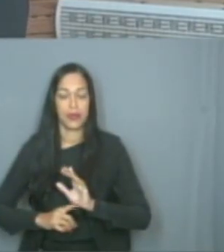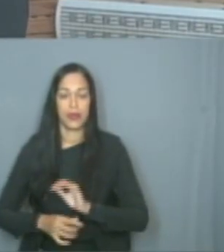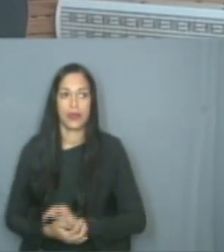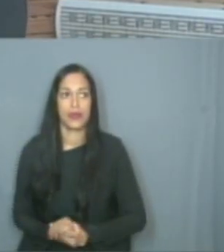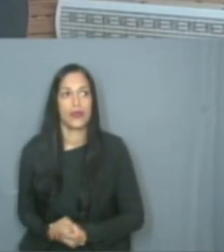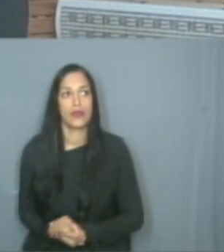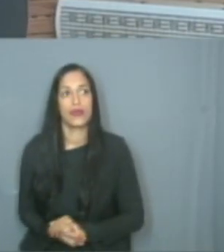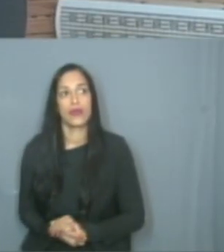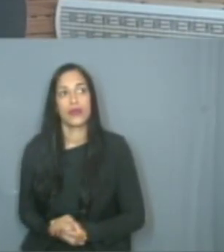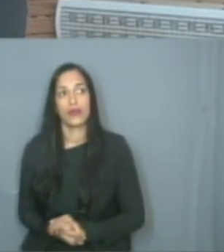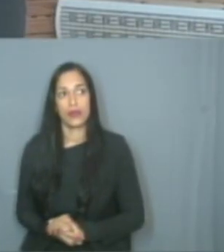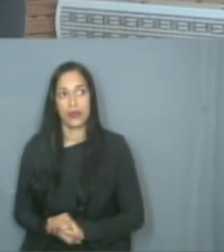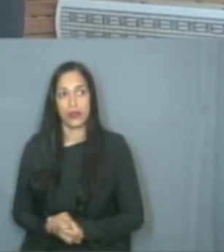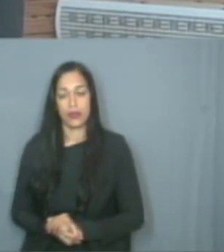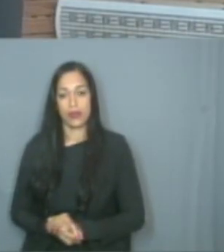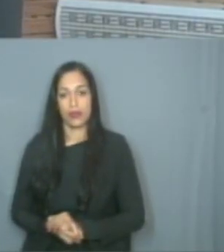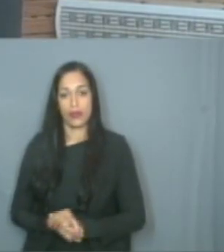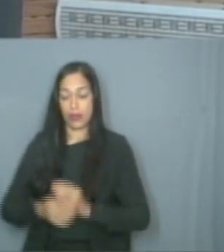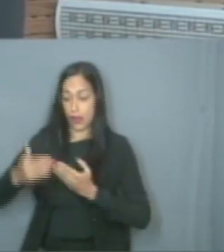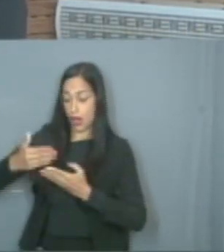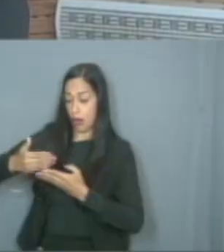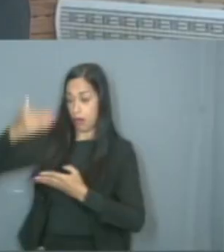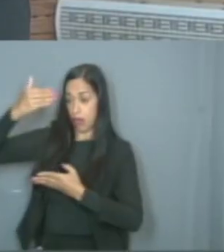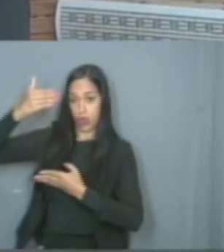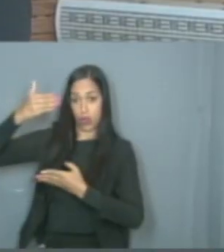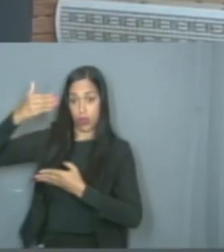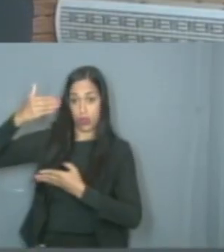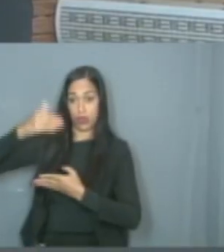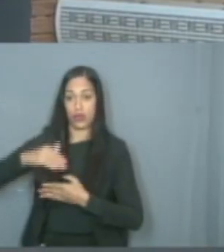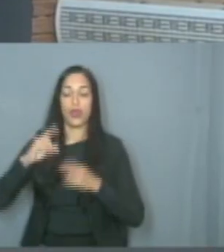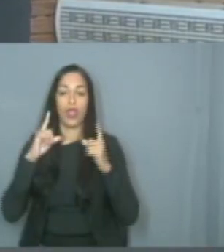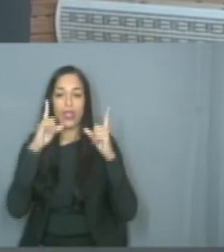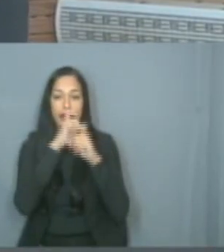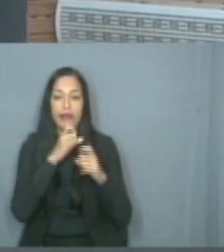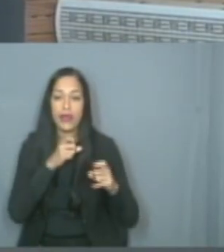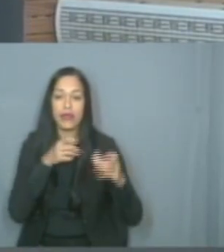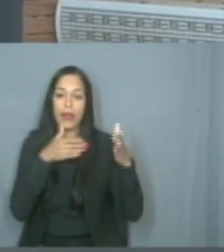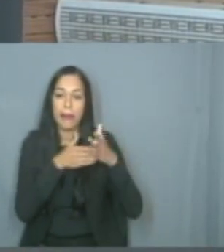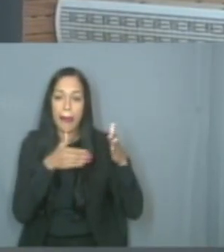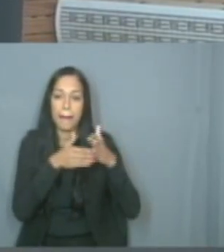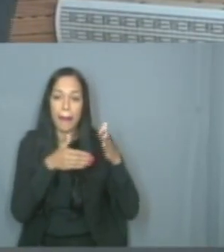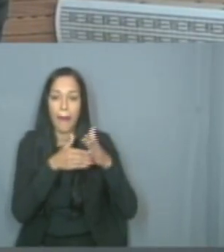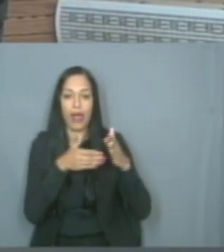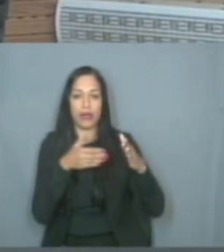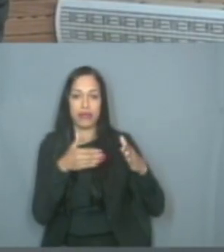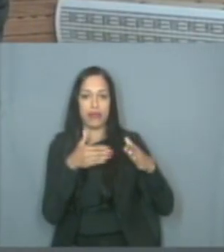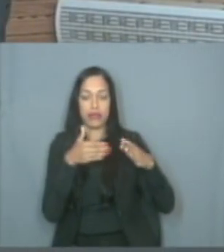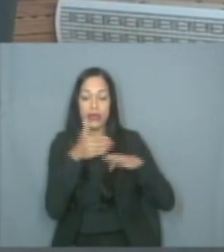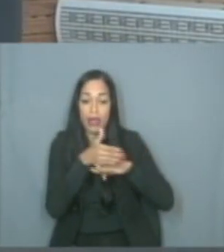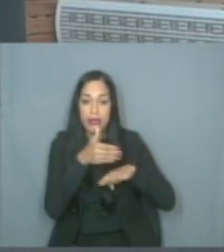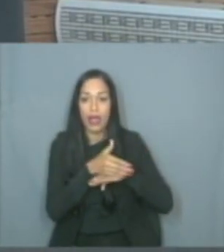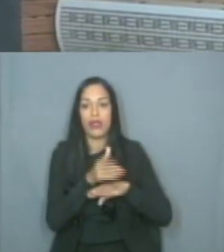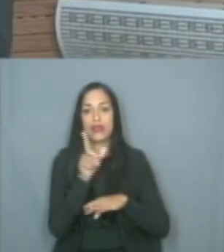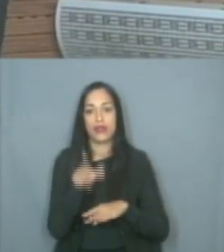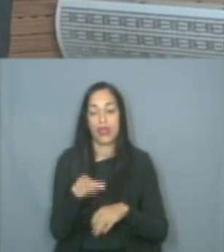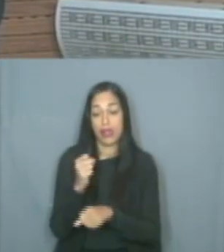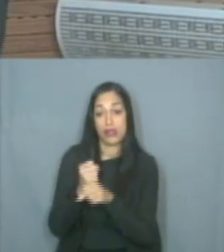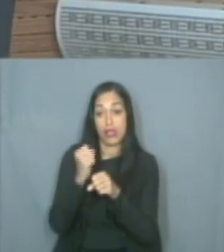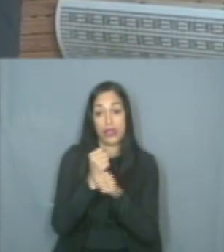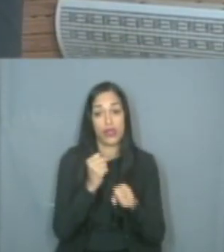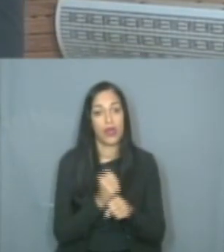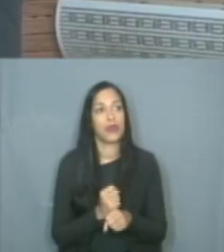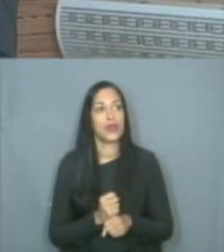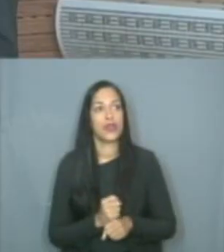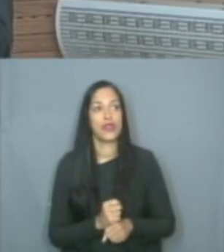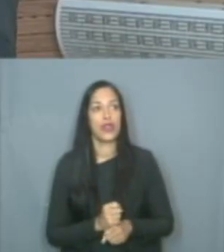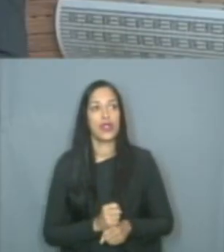assim, muros, às vezes dificultando o acesso, né? Essas obras que são consideradas